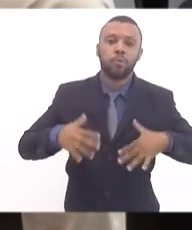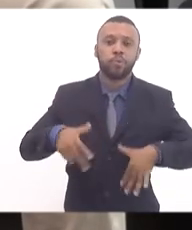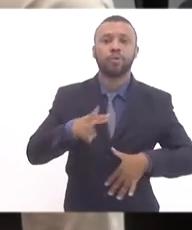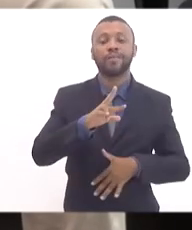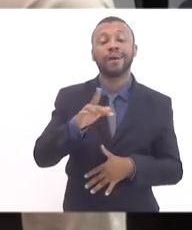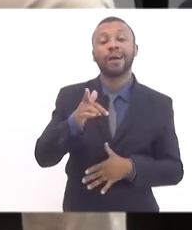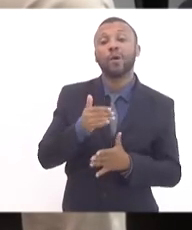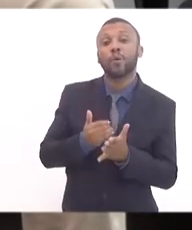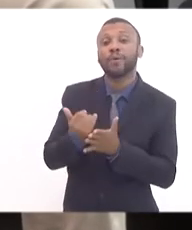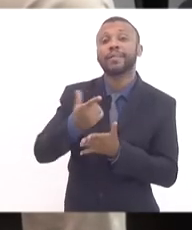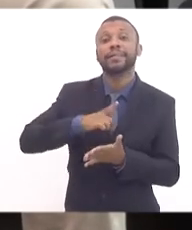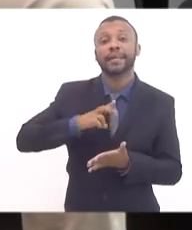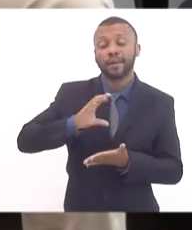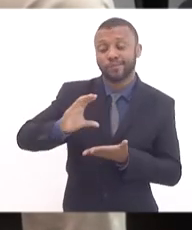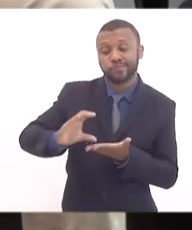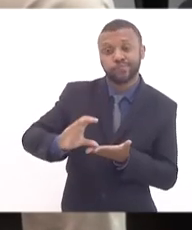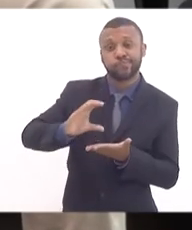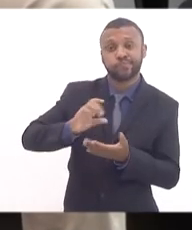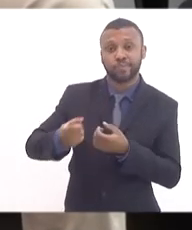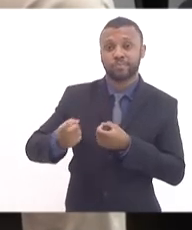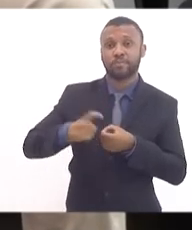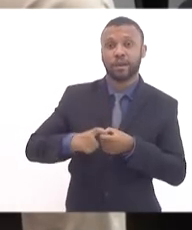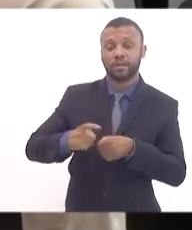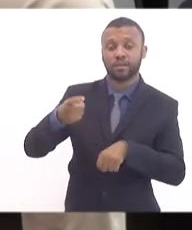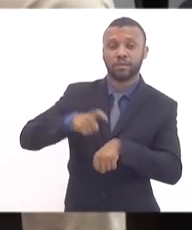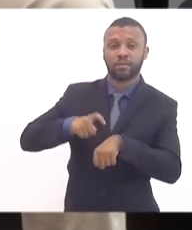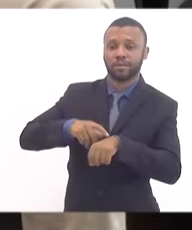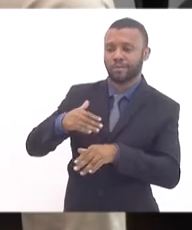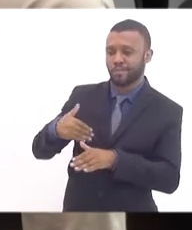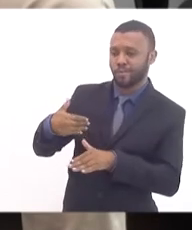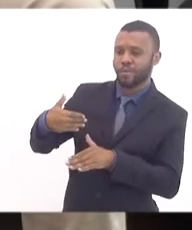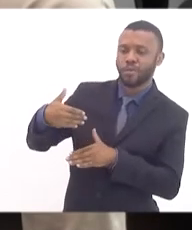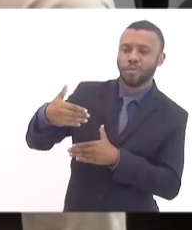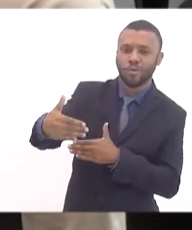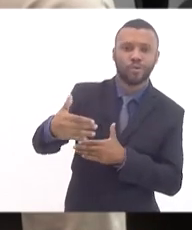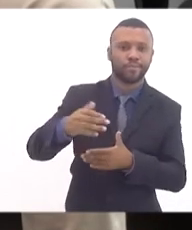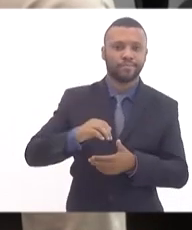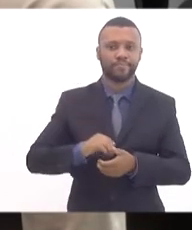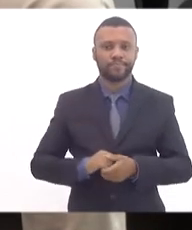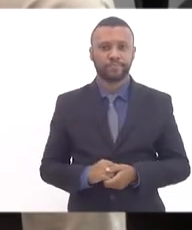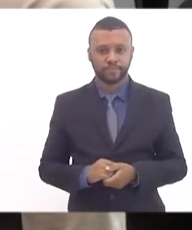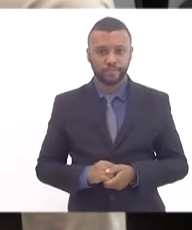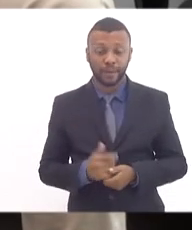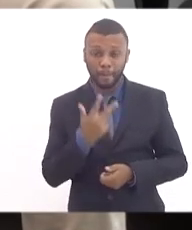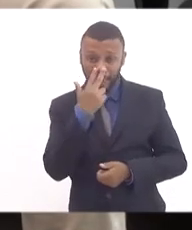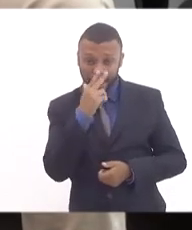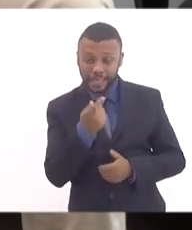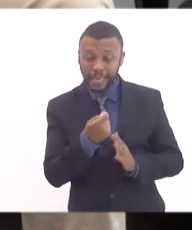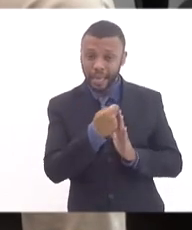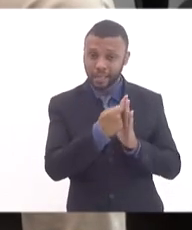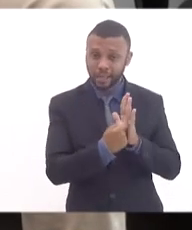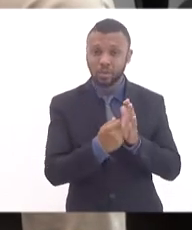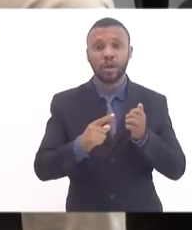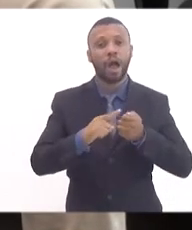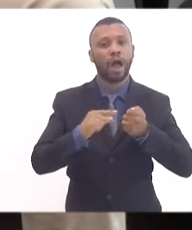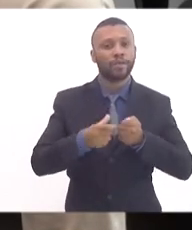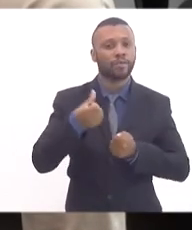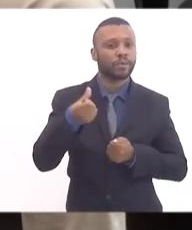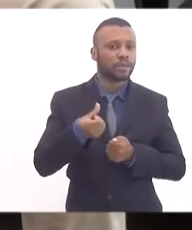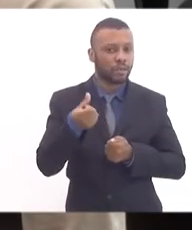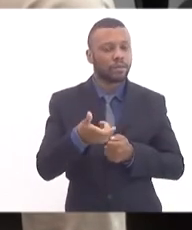começar a ter o retorno de fato daqui um tempo e aí me parece que a a redação do artigo 6º é